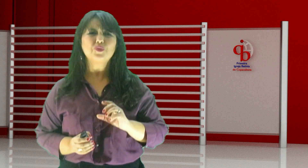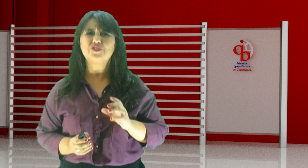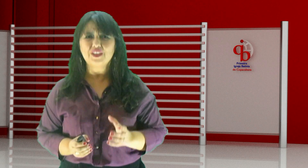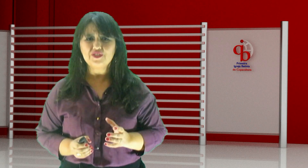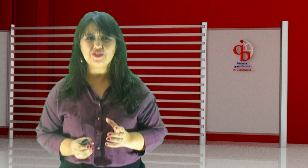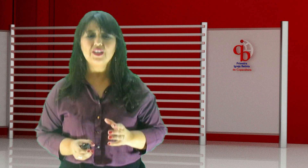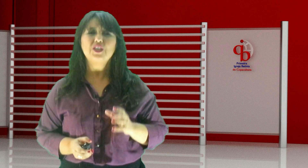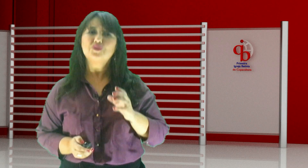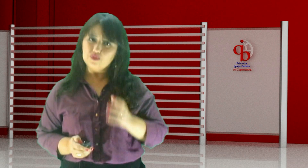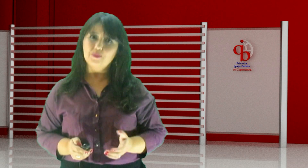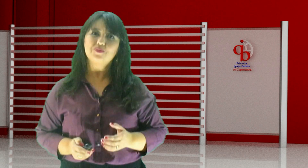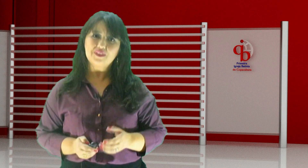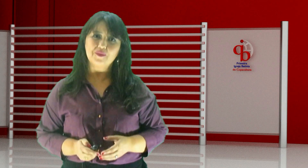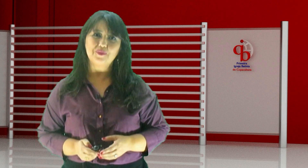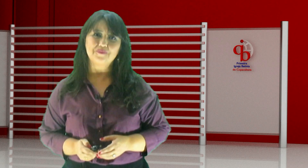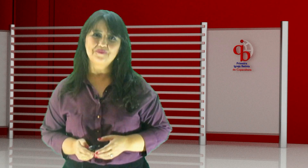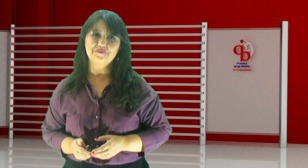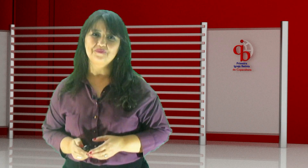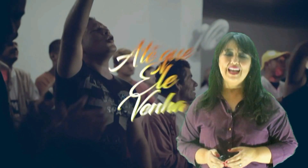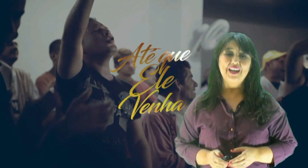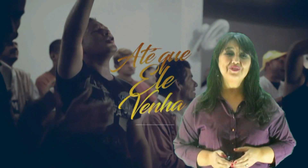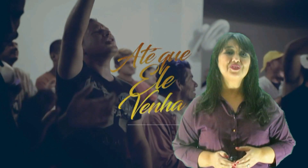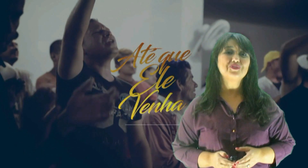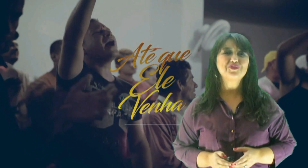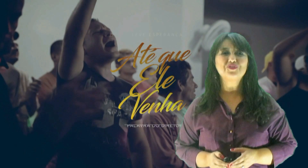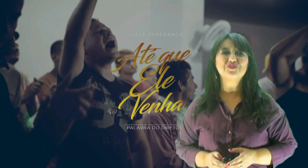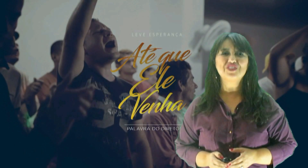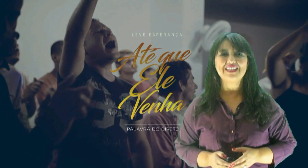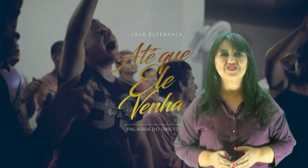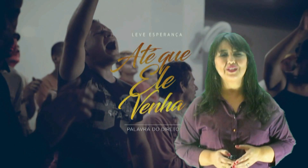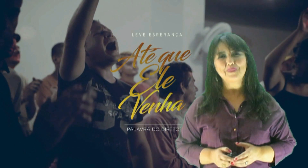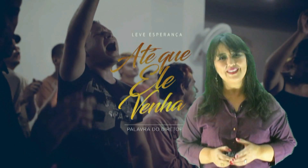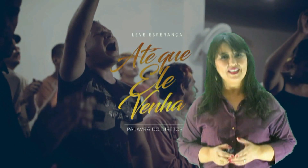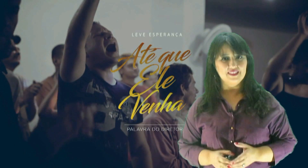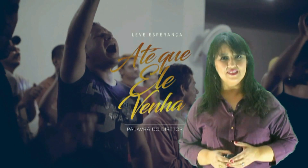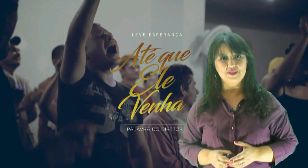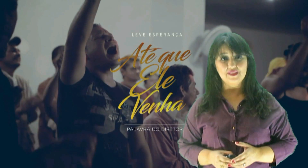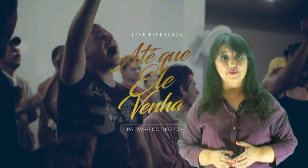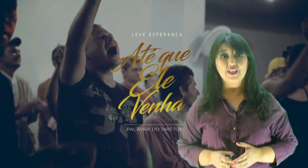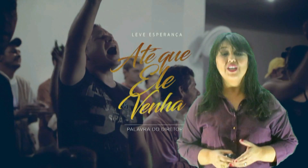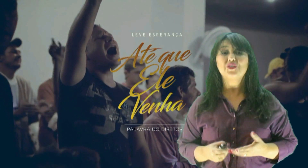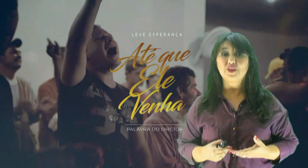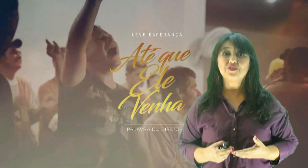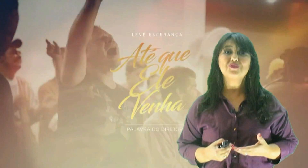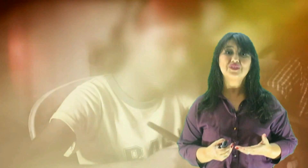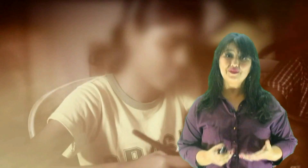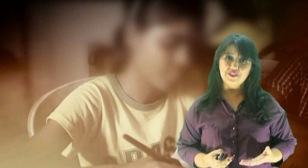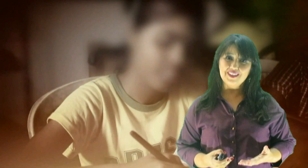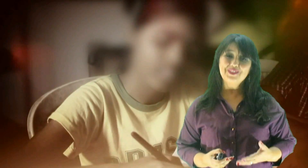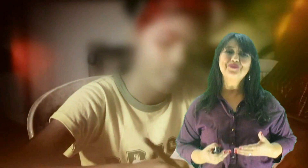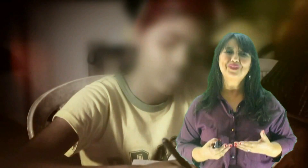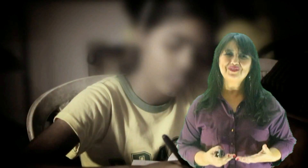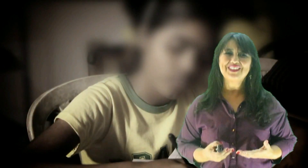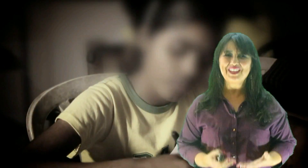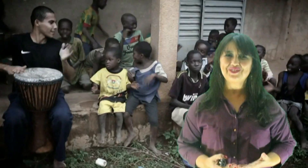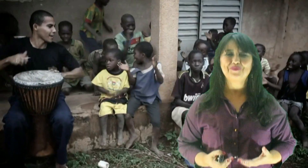que é tudo urgente e tudo ao mesmo tempo. A Junta de Missões Mundiais está empenhada nessa missão e nós temos o dever